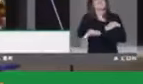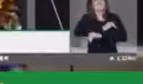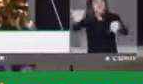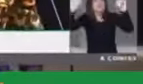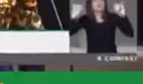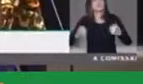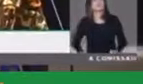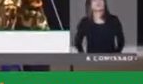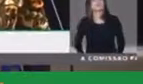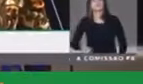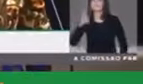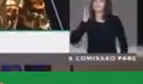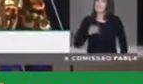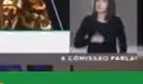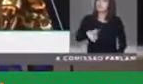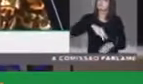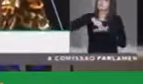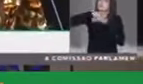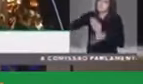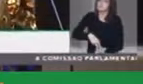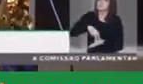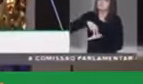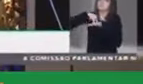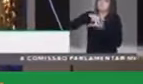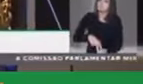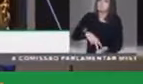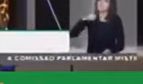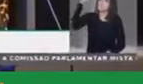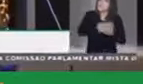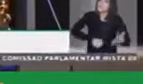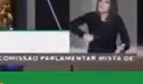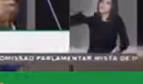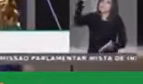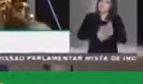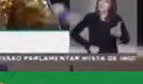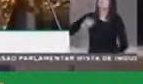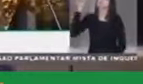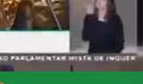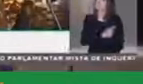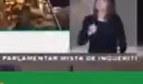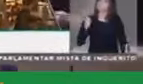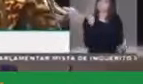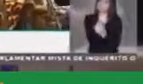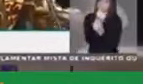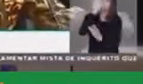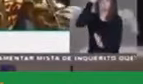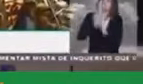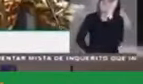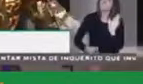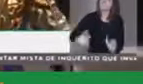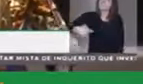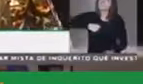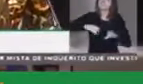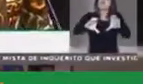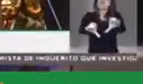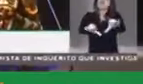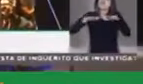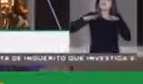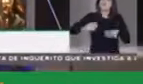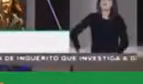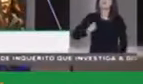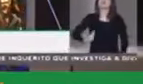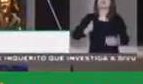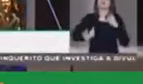casa: continuaremos lutando pelo nosso direito. Eu fui uma constituinte, e